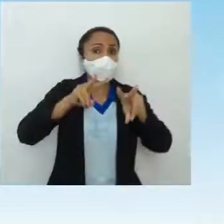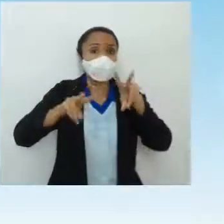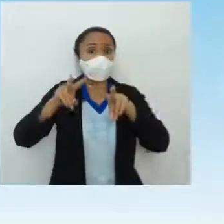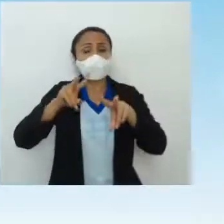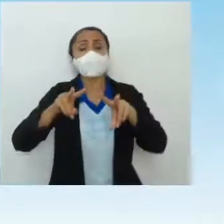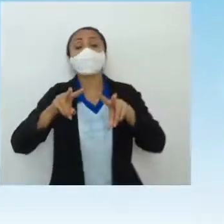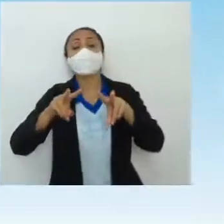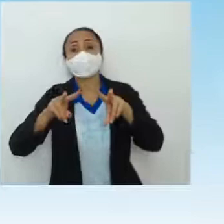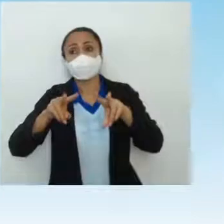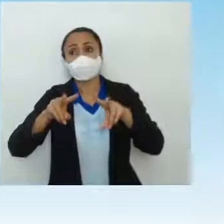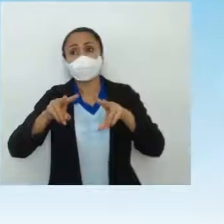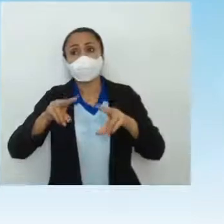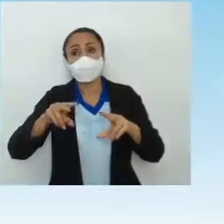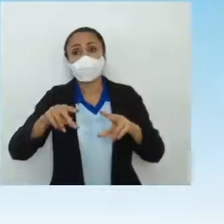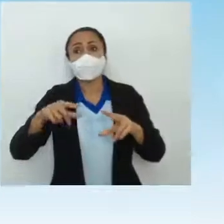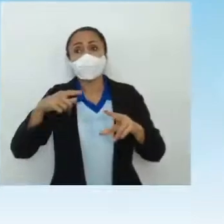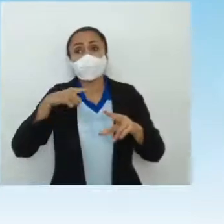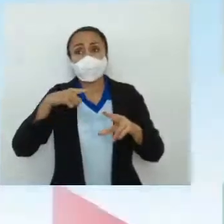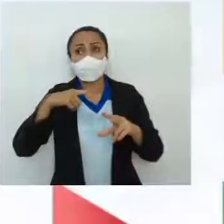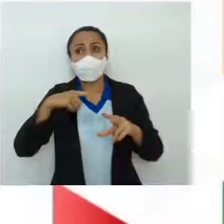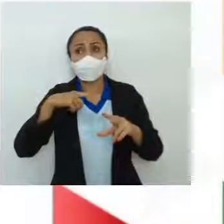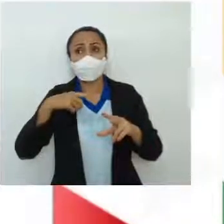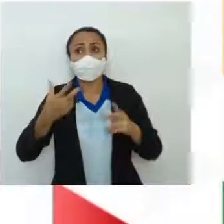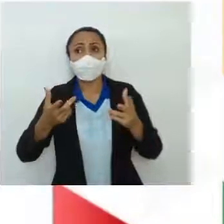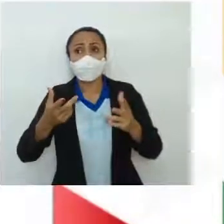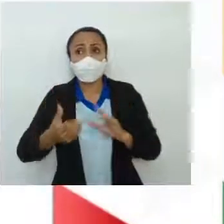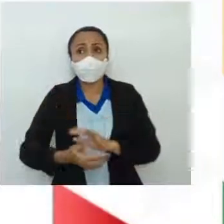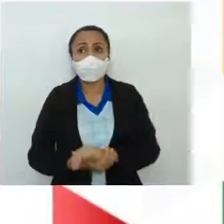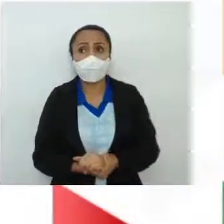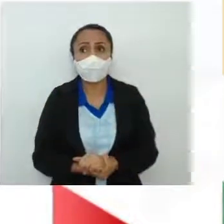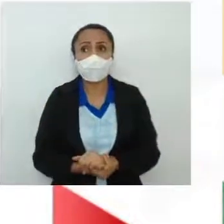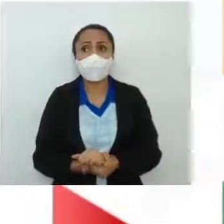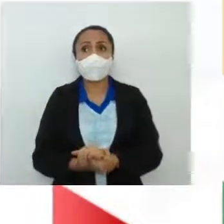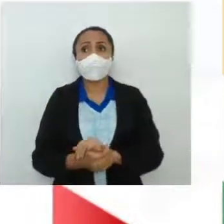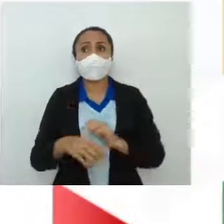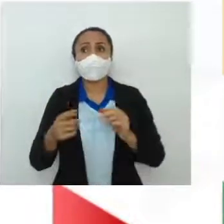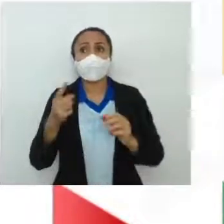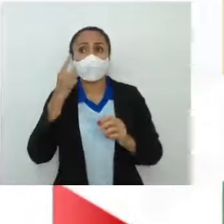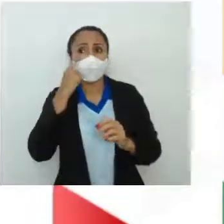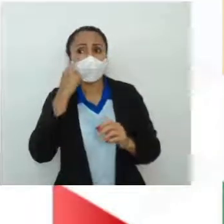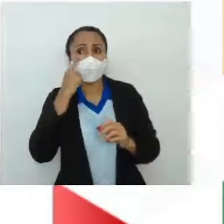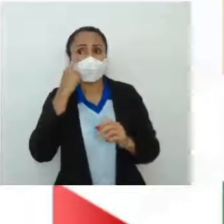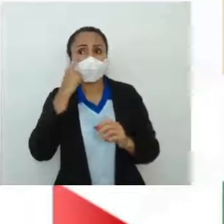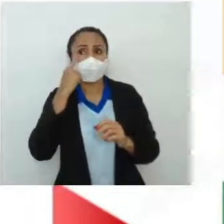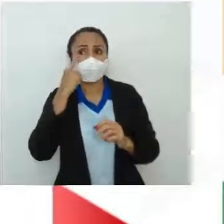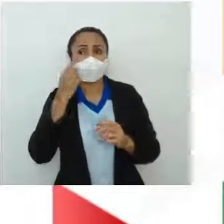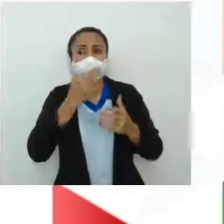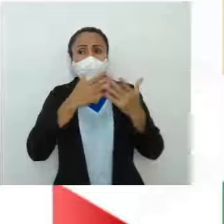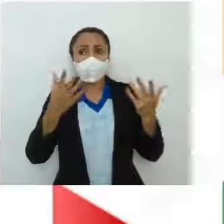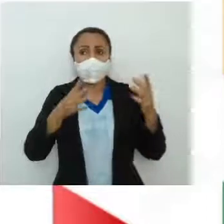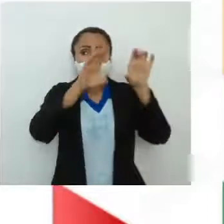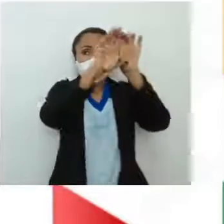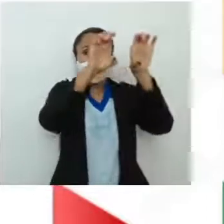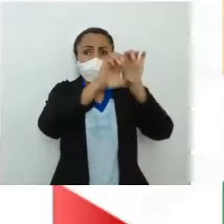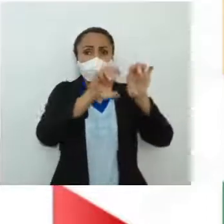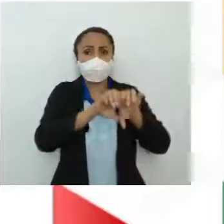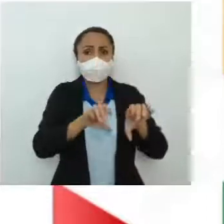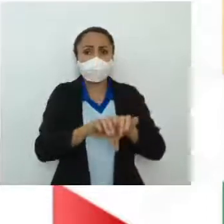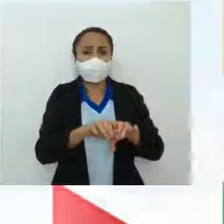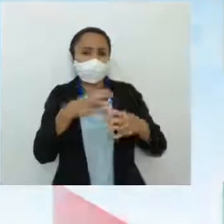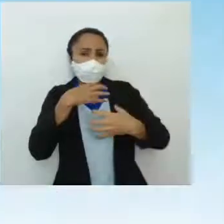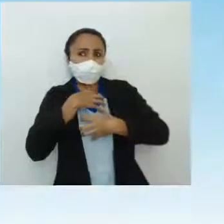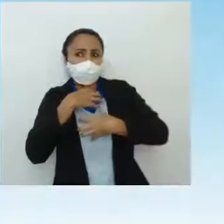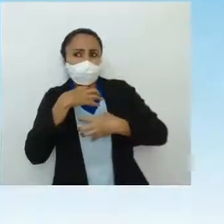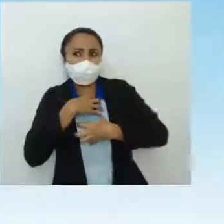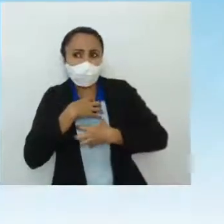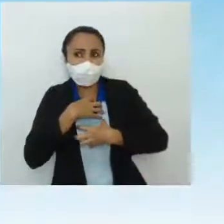composto pelos olhos e pelos nervos e as estruturas que são acessoriais, que a gente vai falar